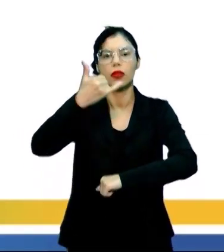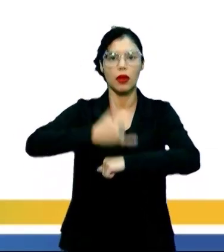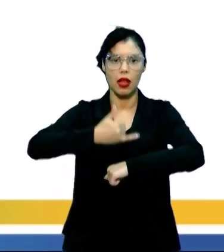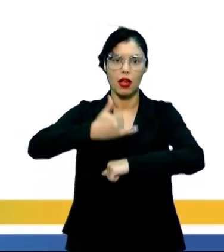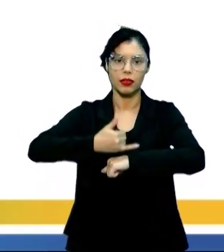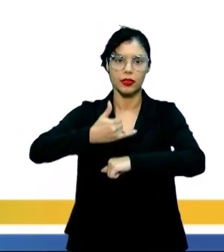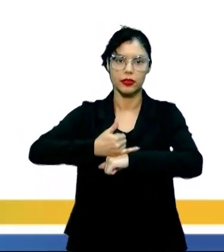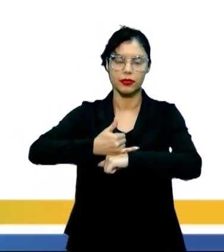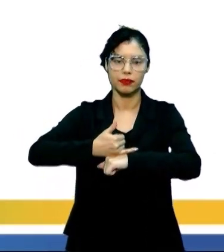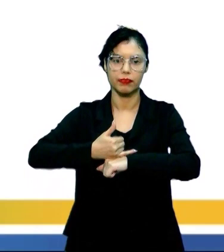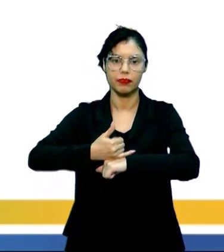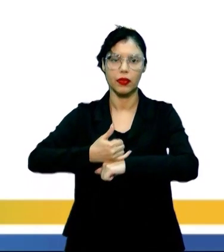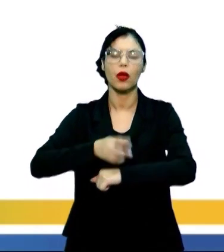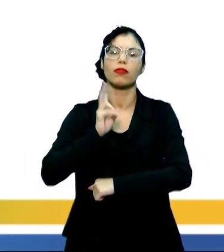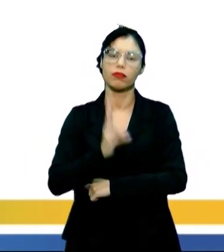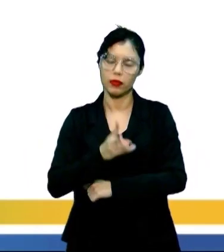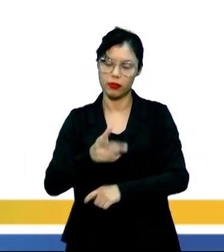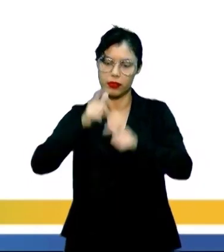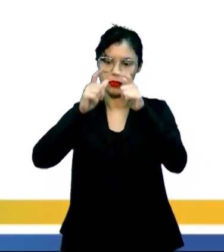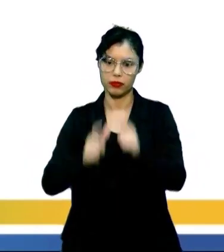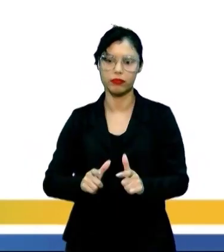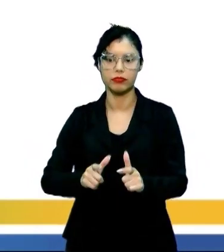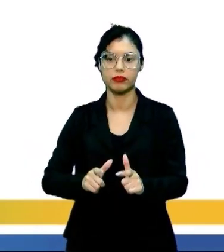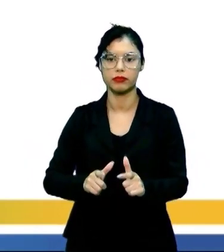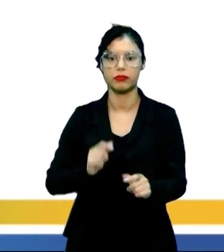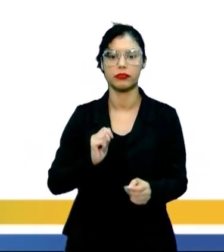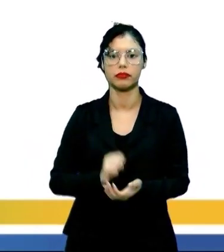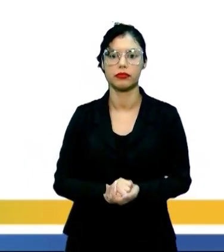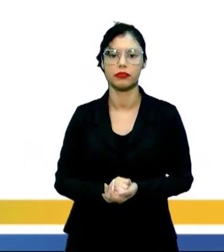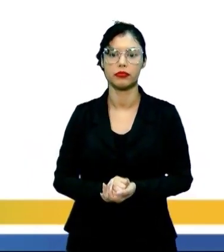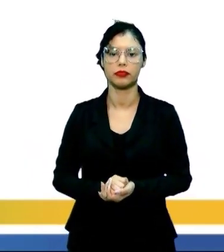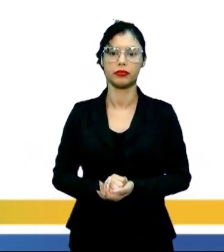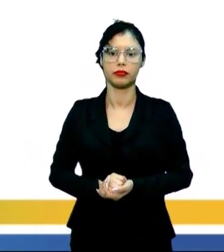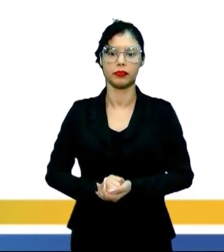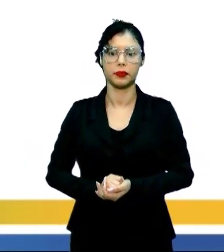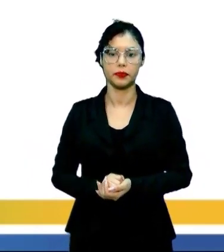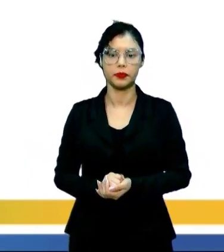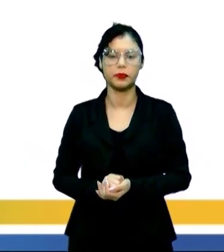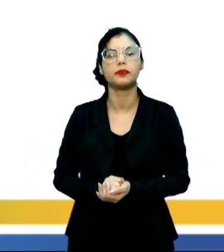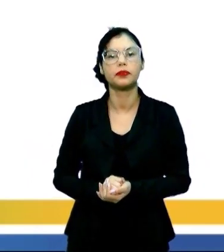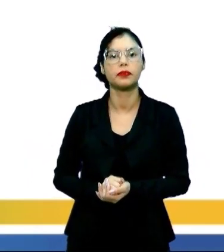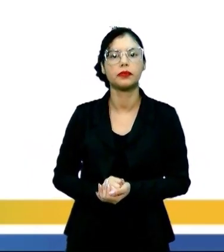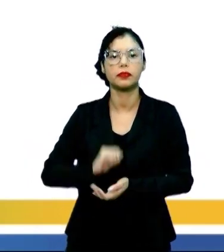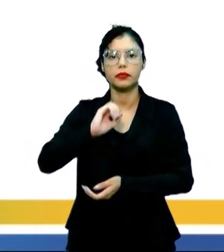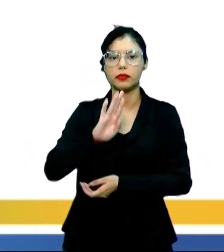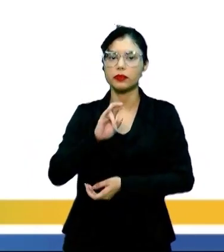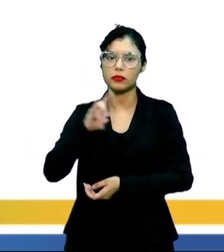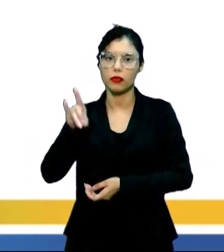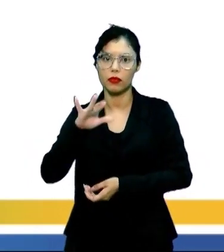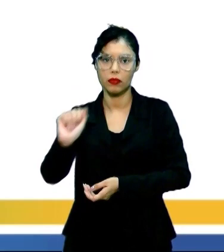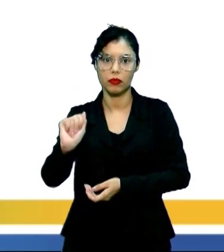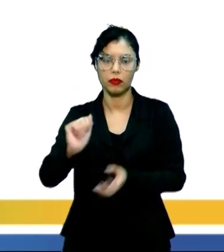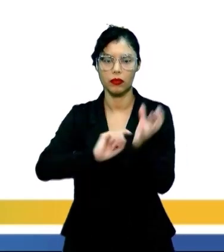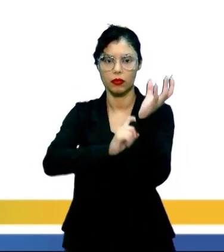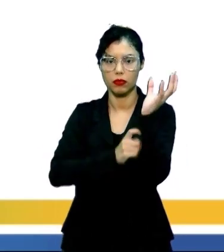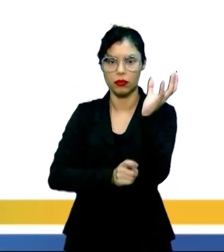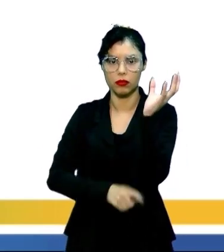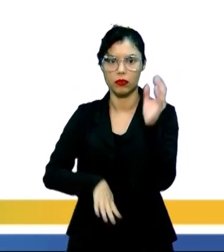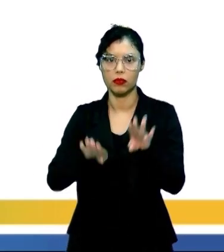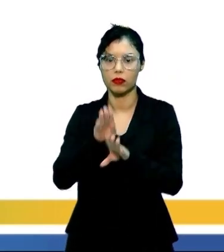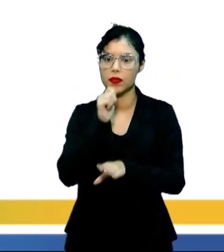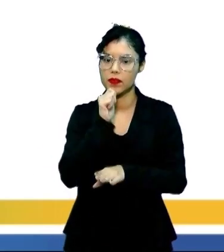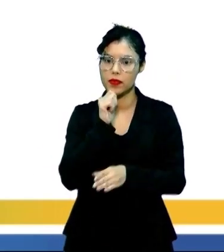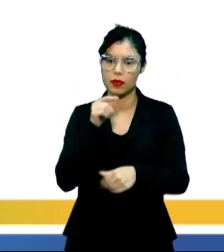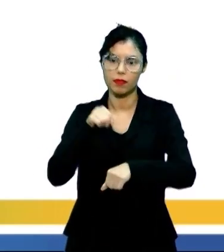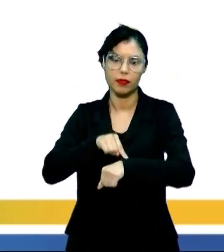vai estar naquele mesmo local que você lançou. A borracha, ela tem tempo